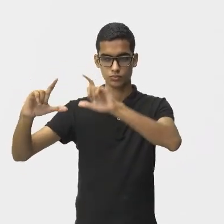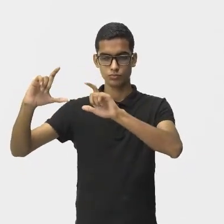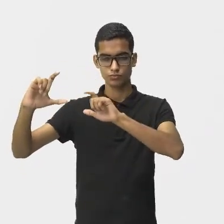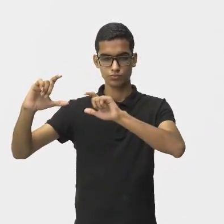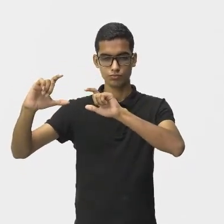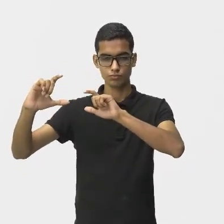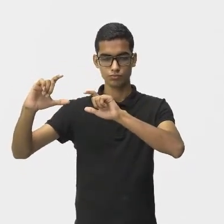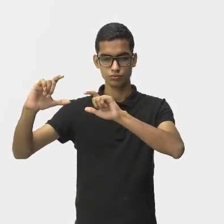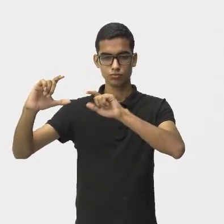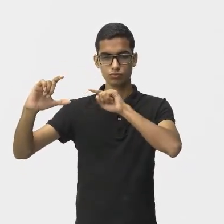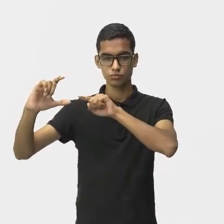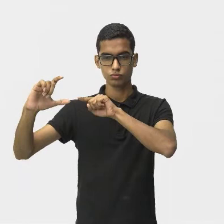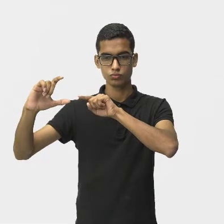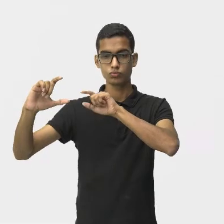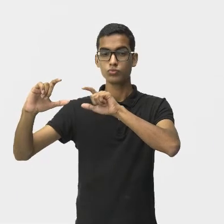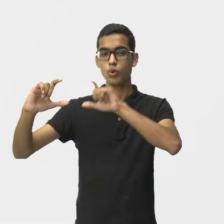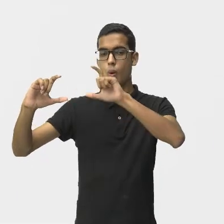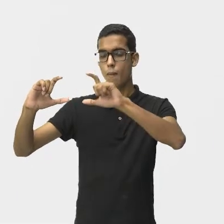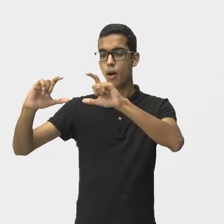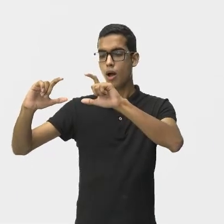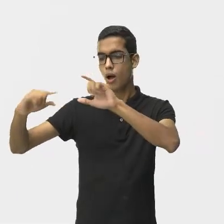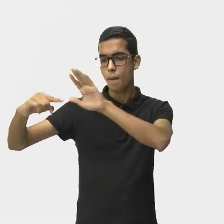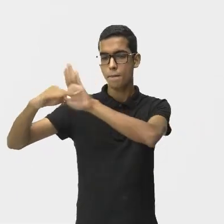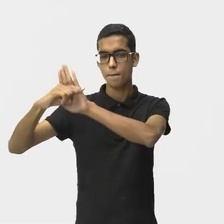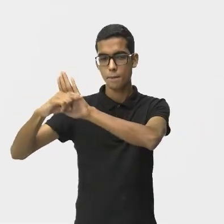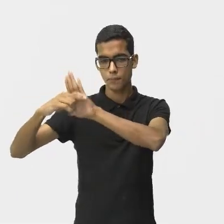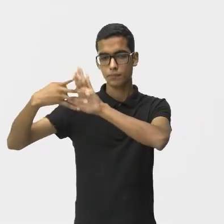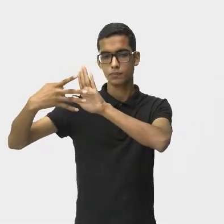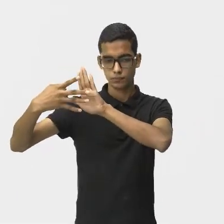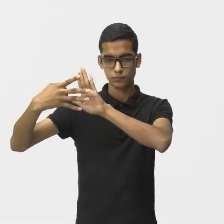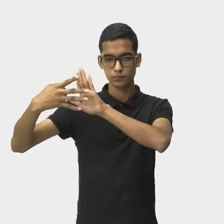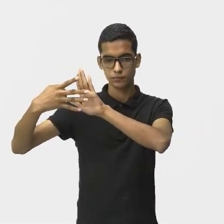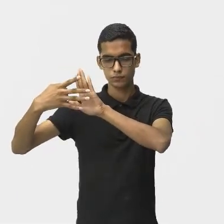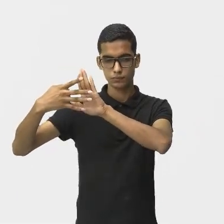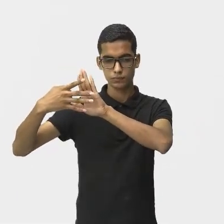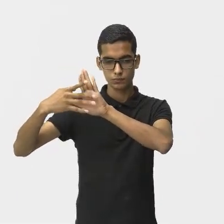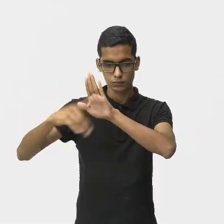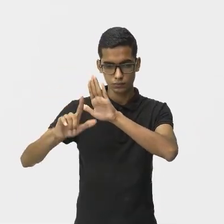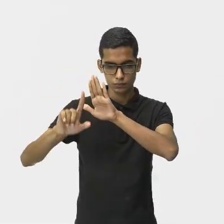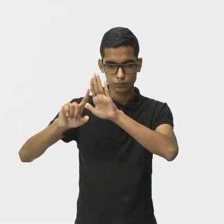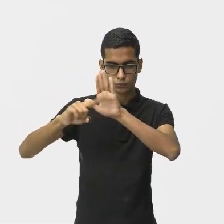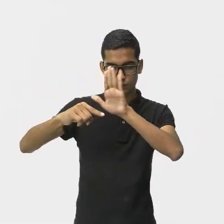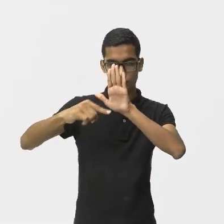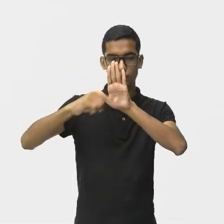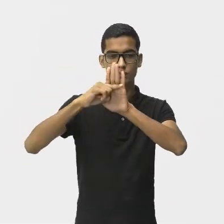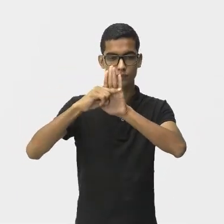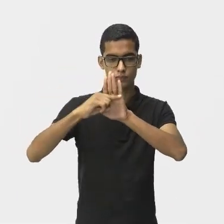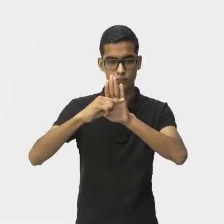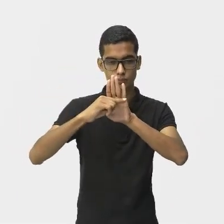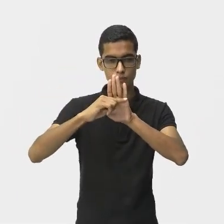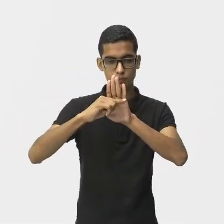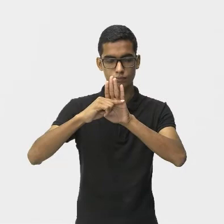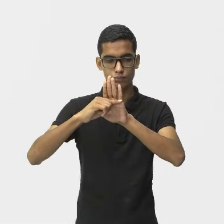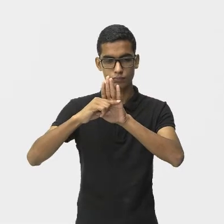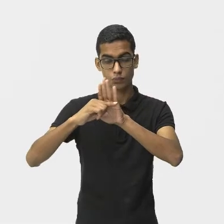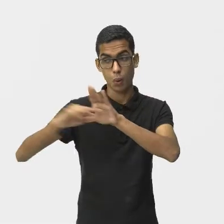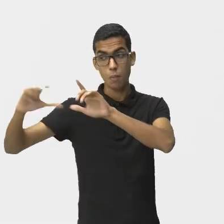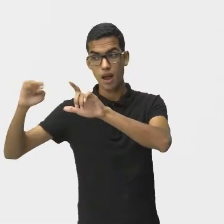vezes o coeficiente a, que é 1, né, vezes o valor de c, ó, o c vale 5.